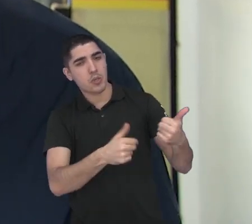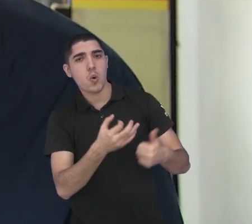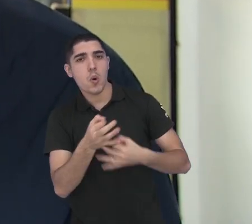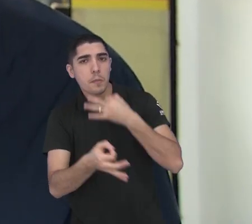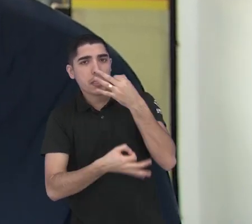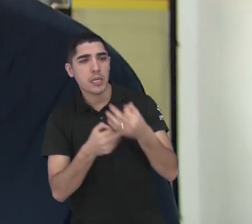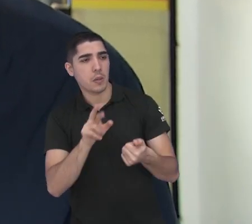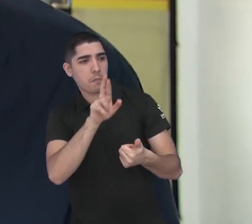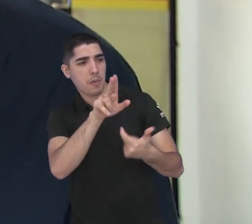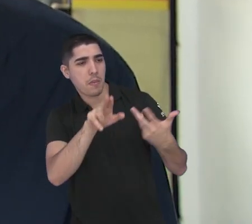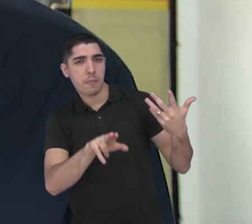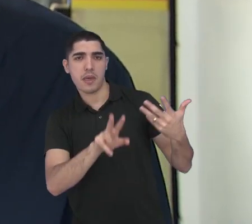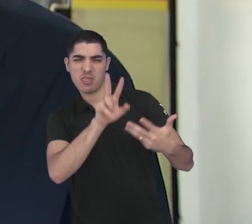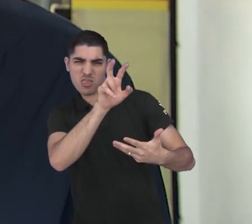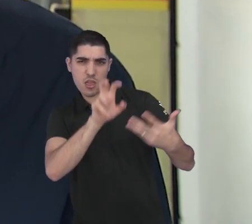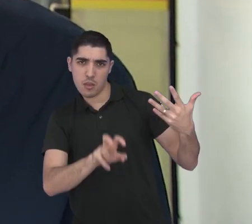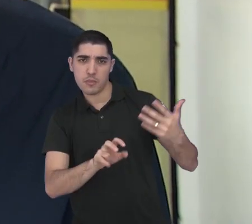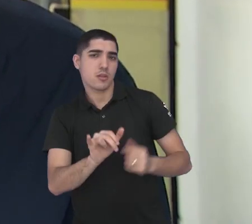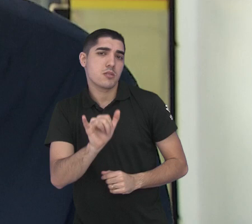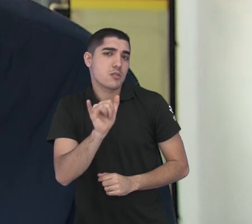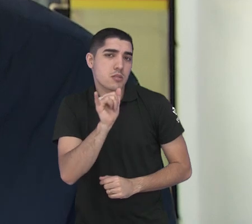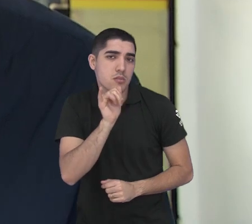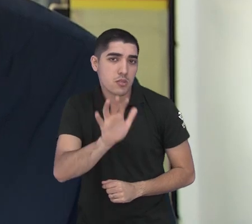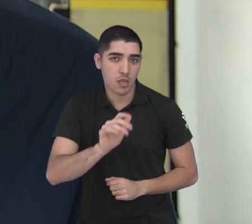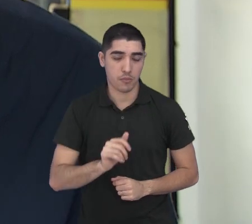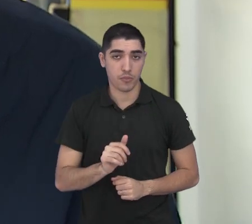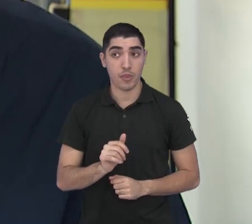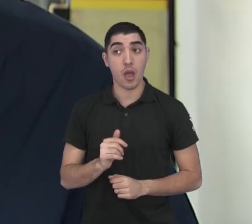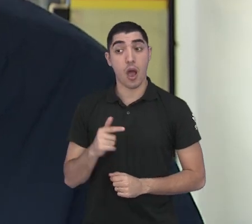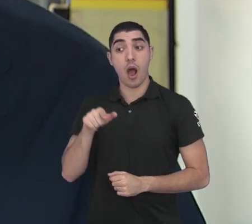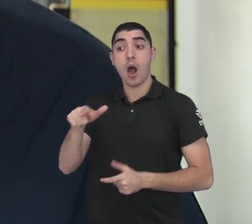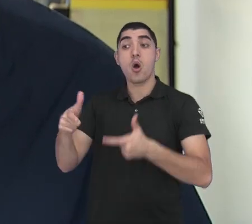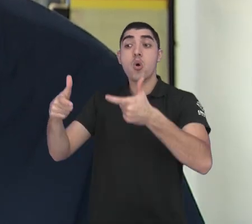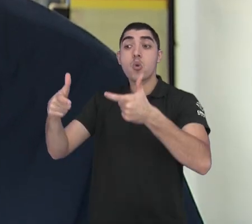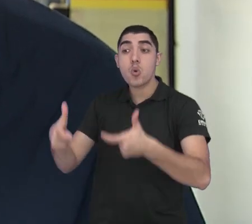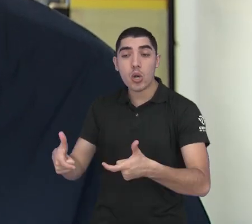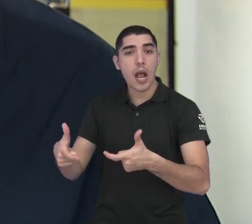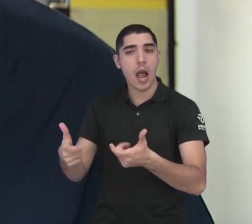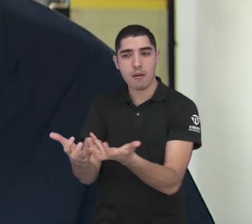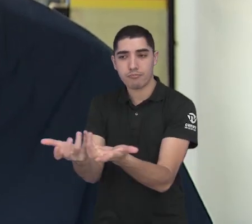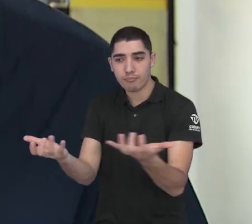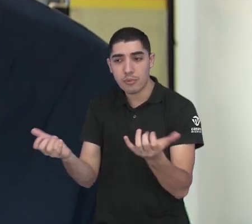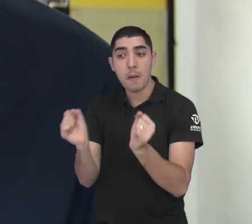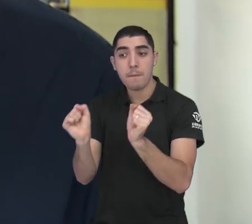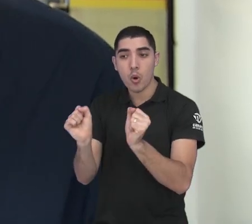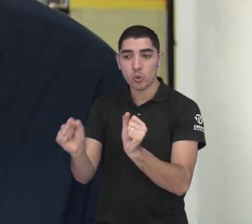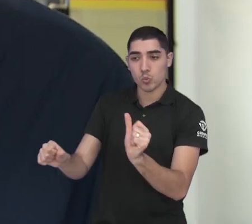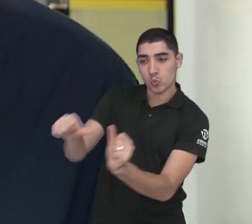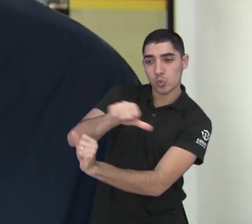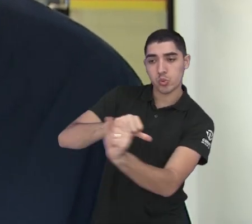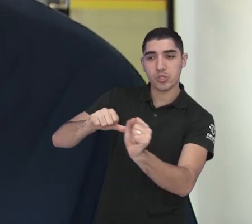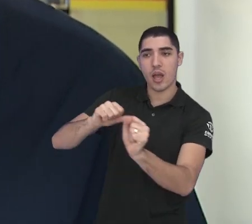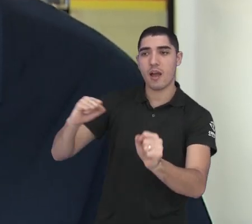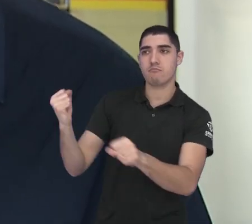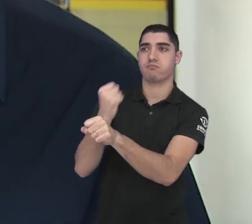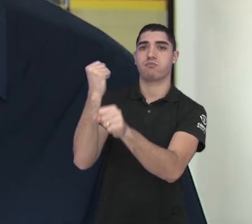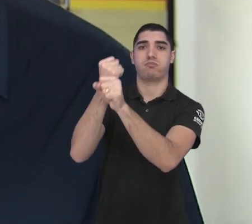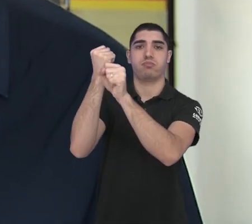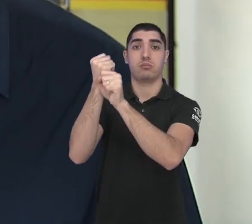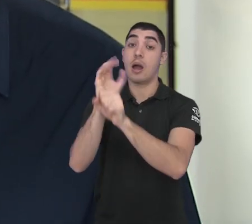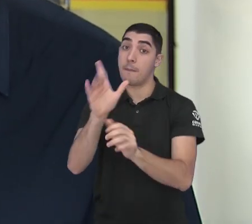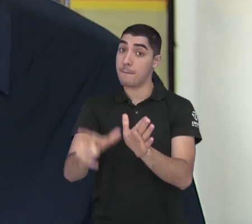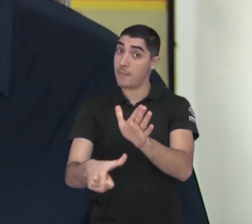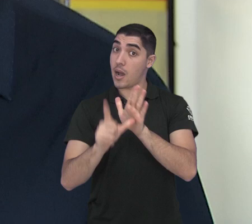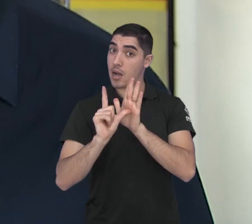de determinado assunto. Então, nós vamos fazer, por exemplo, a liberação das áreas verdes para a construção civil. Então, nós precisamos ouvir